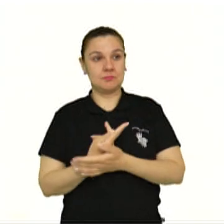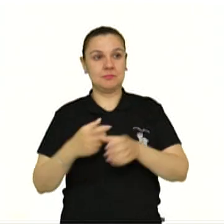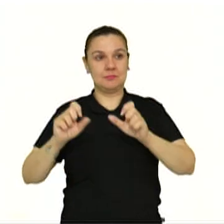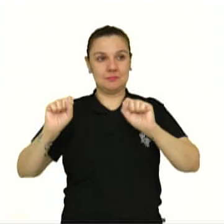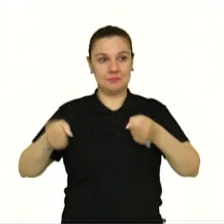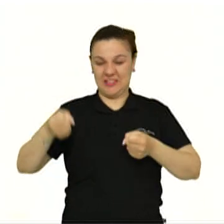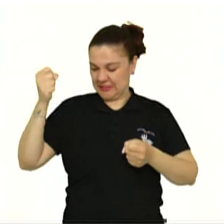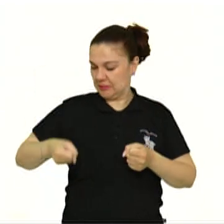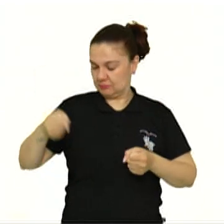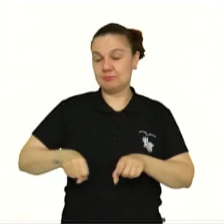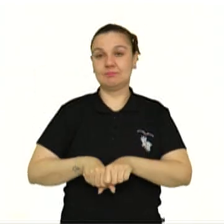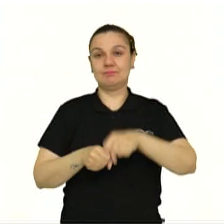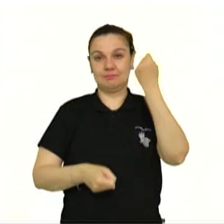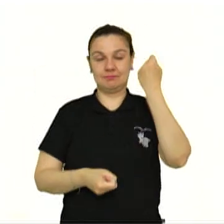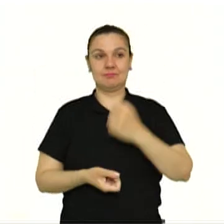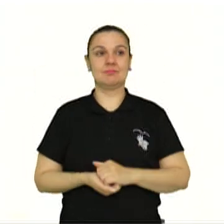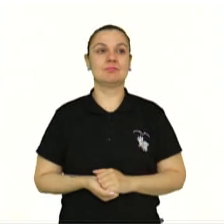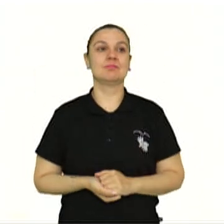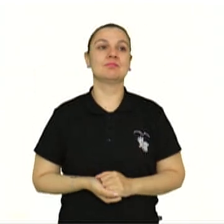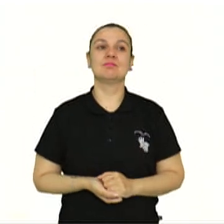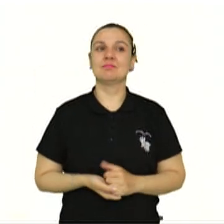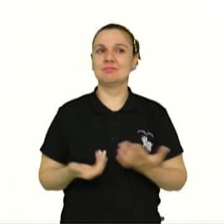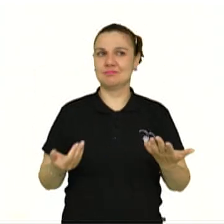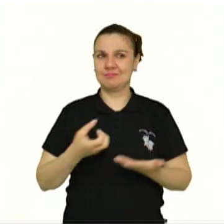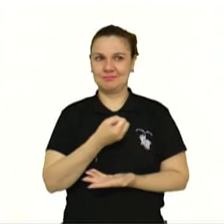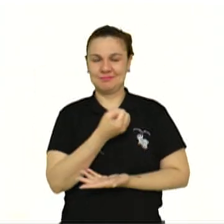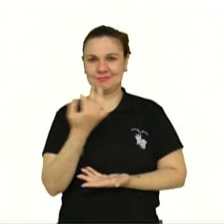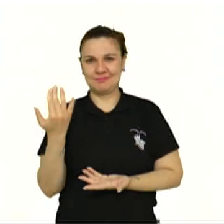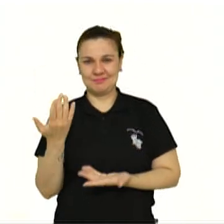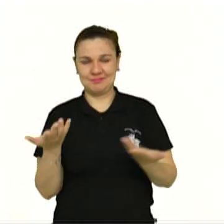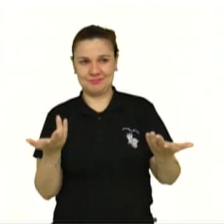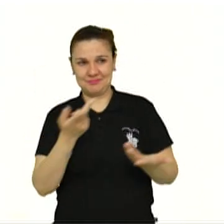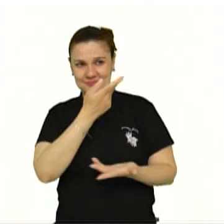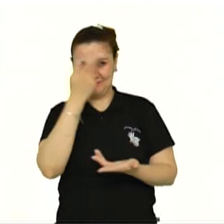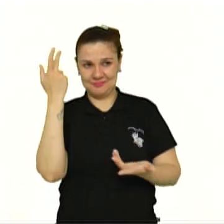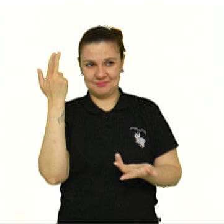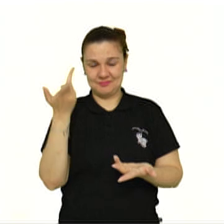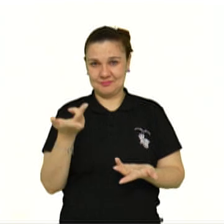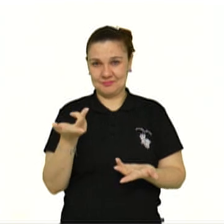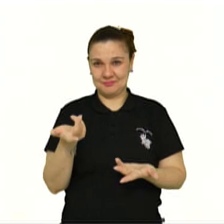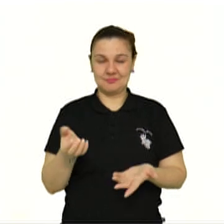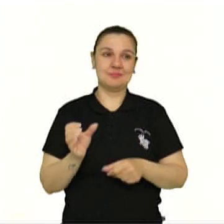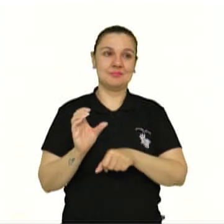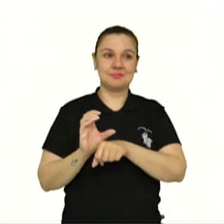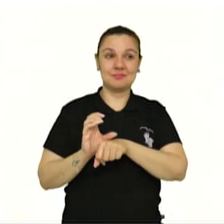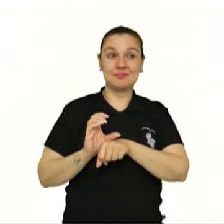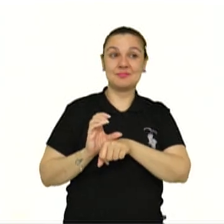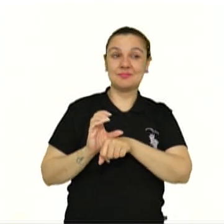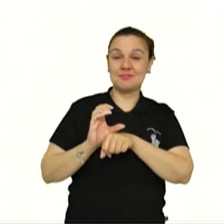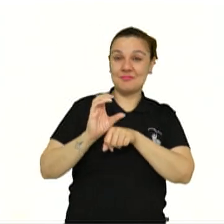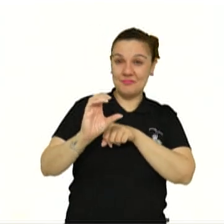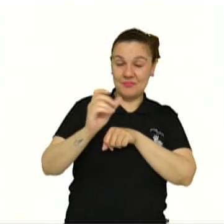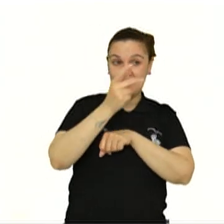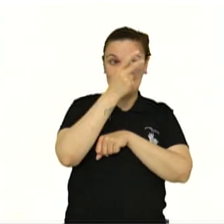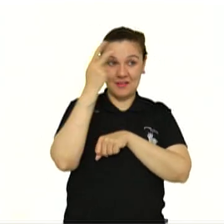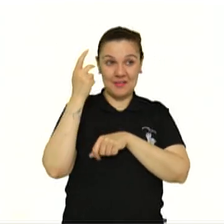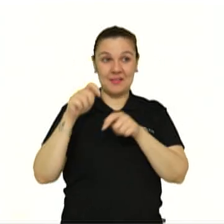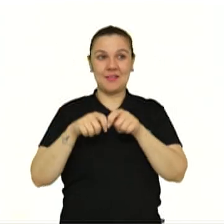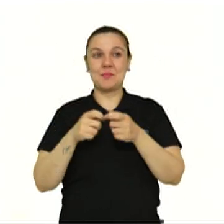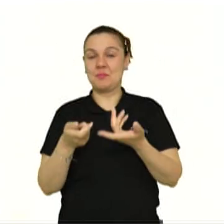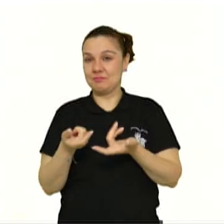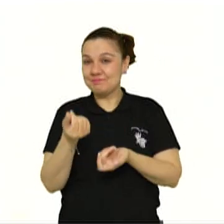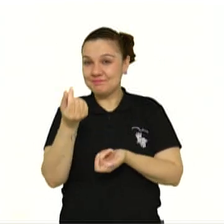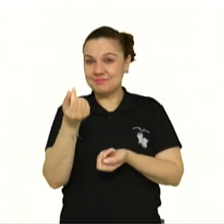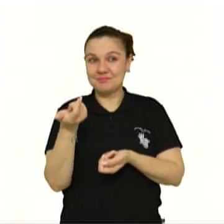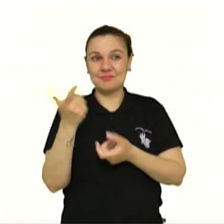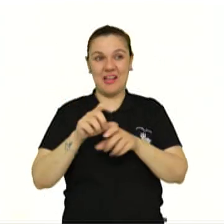acaba quebrando essas raquetes, tá? Li algumas coisas também que alguns atletas até recebem, né, de alguns patrocinadores para quebrar a raquete,